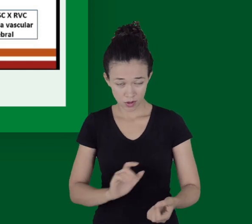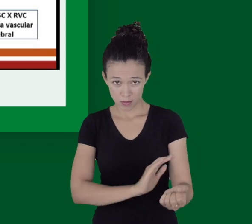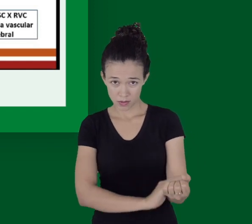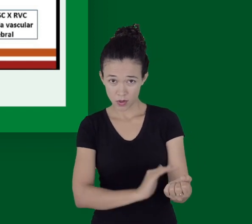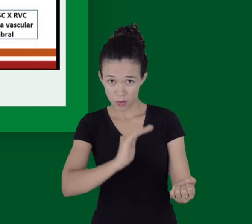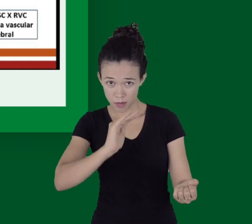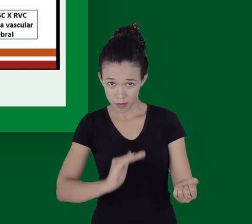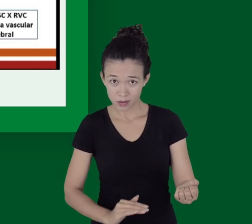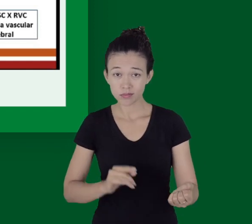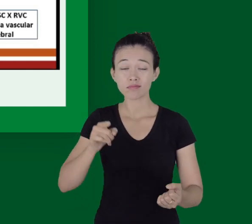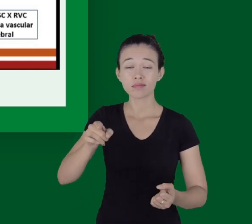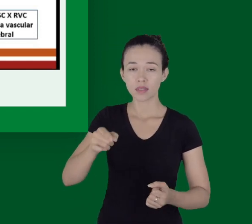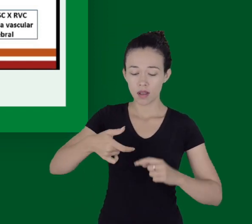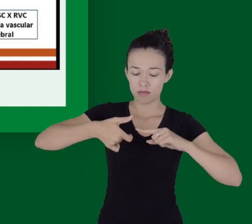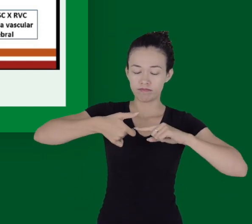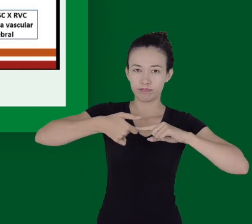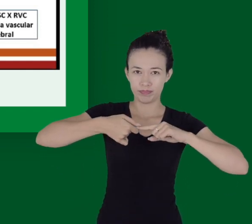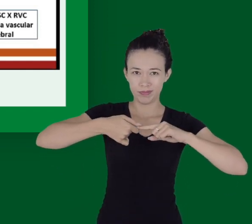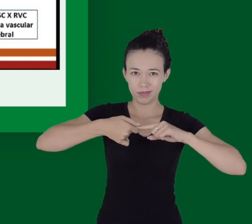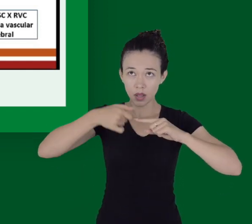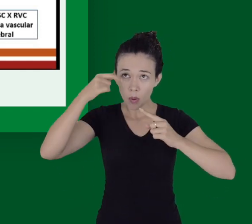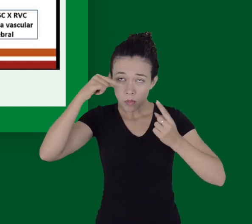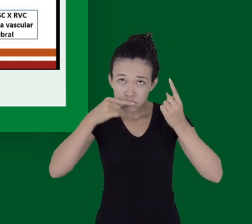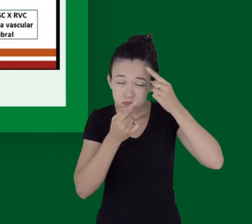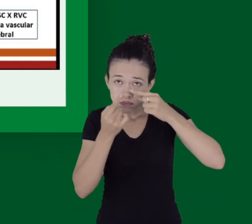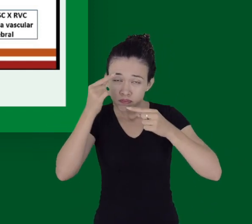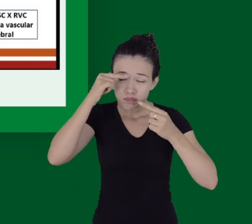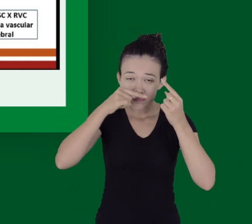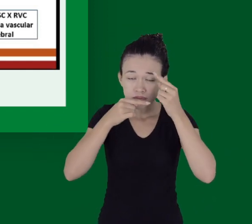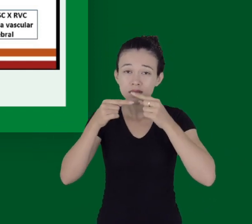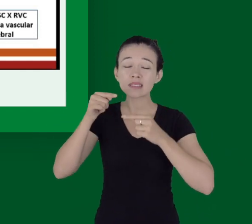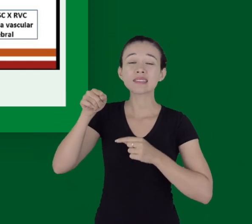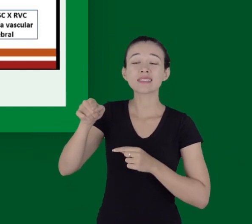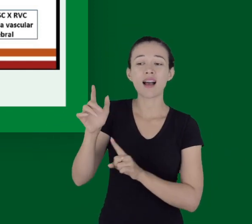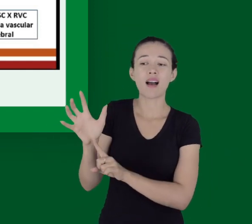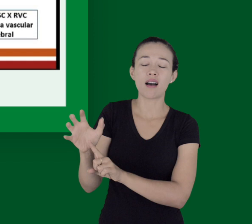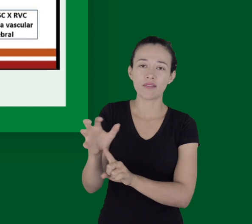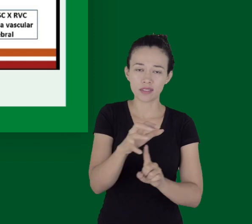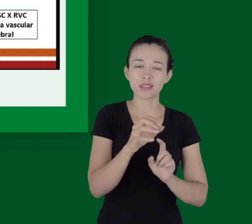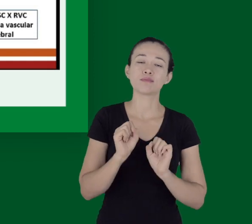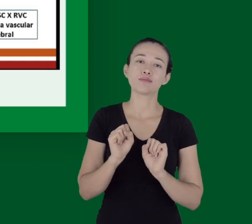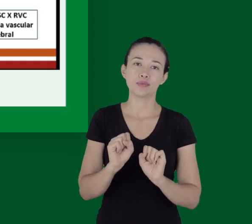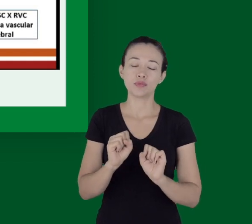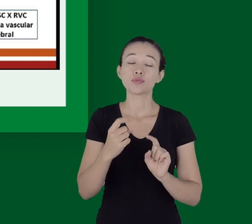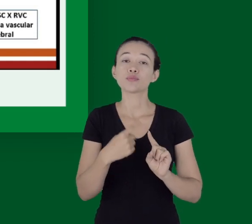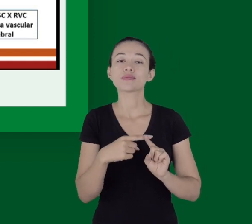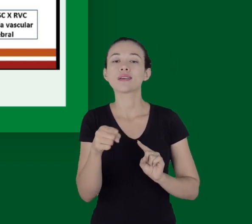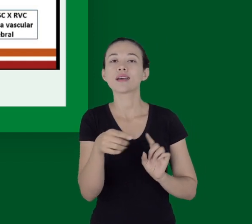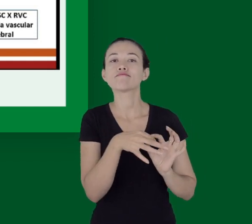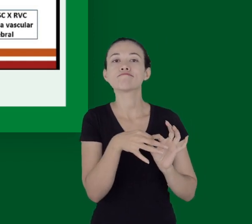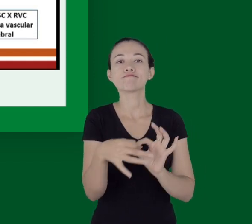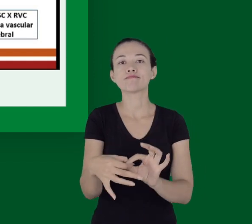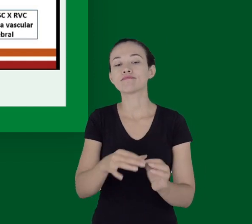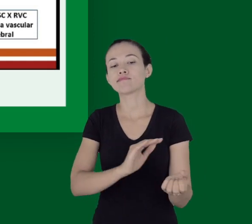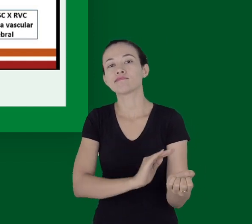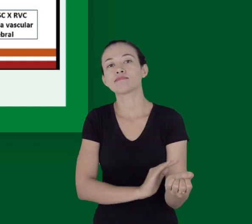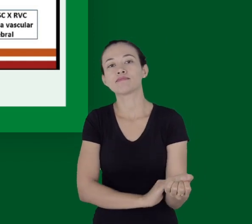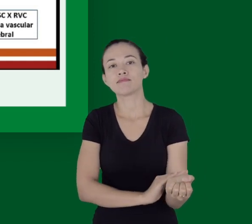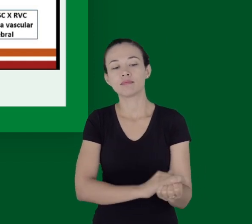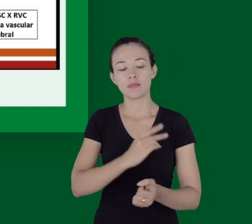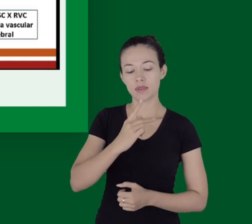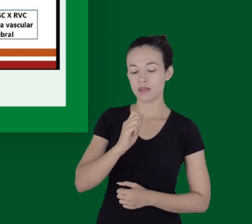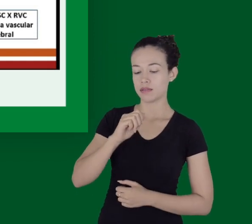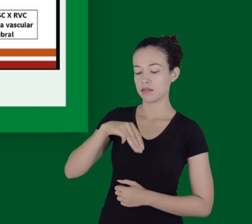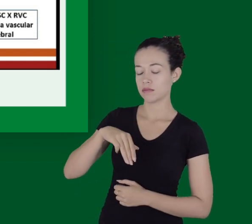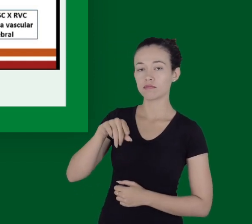que a perfusão cerebral ela é diretamente relacionada à pressão arterial. Então, eu preciso garantir gradientes de pressão adequada para esse